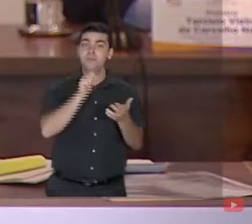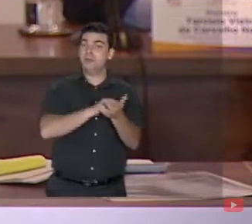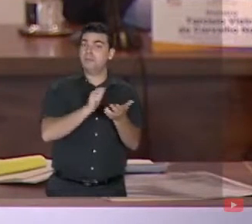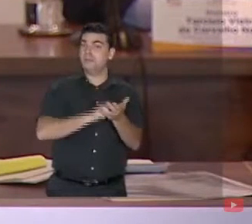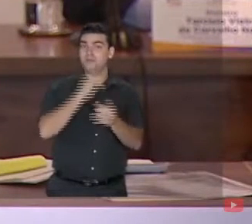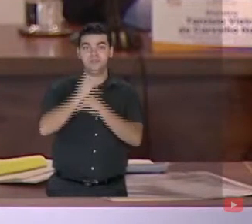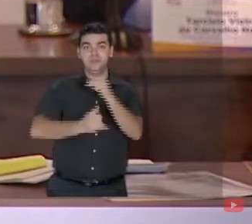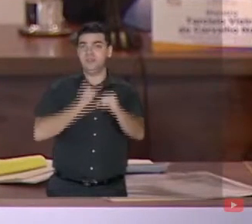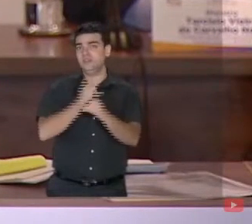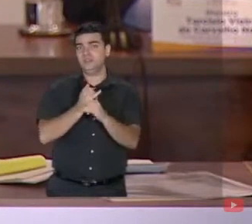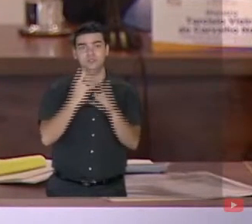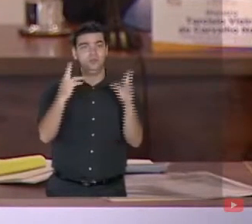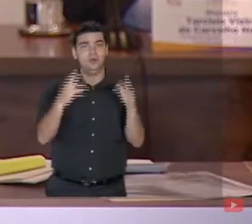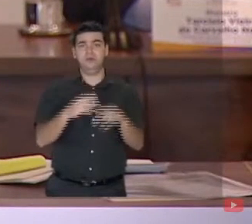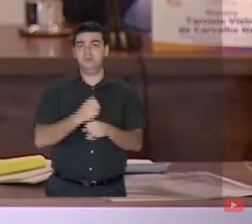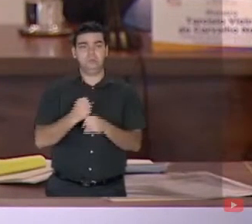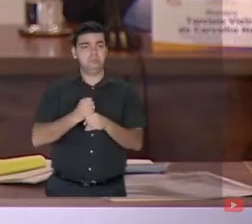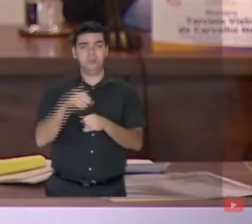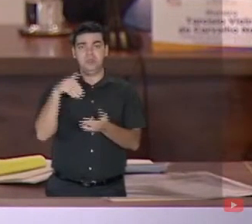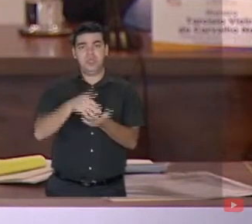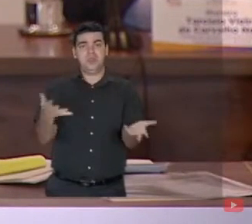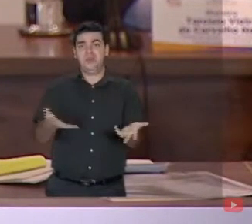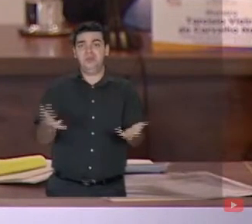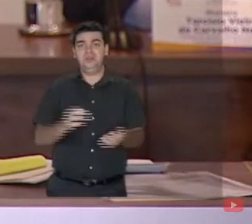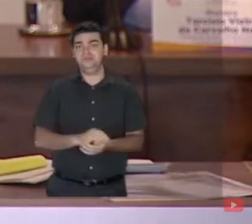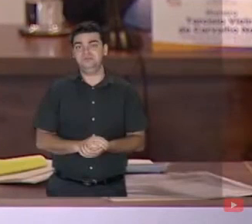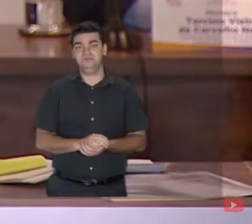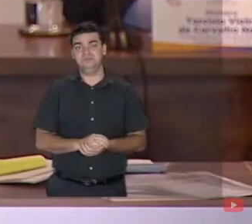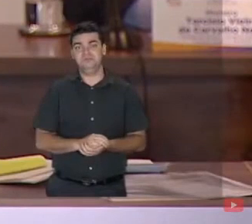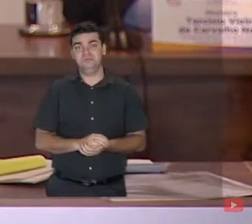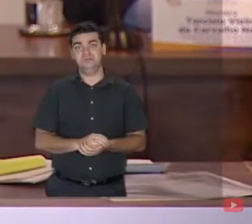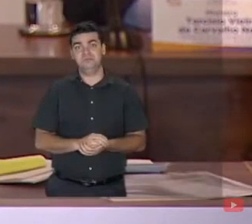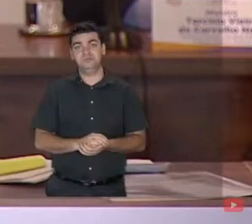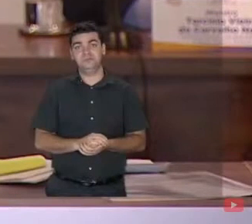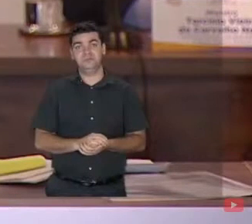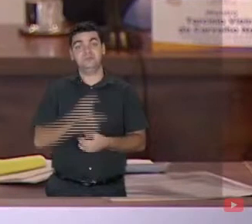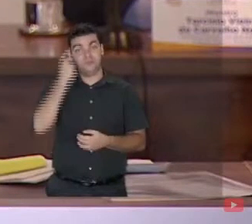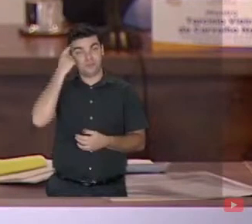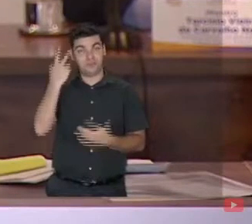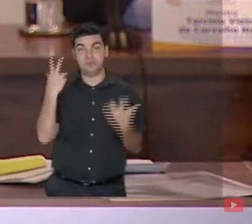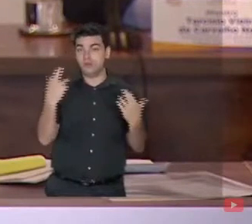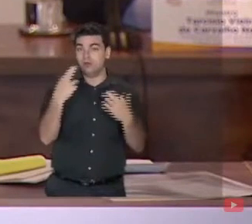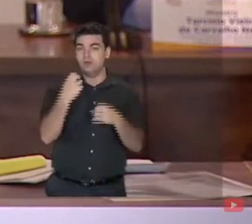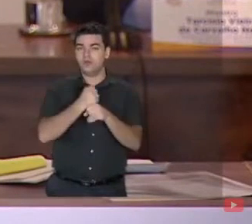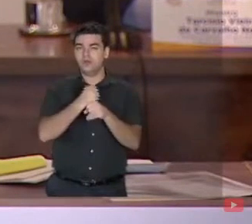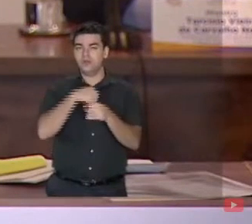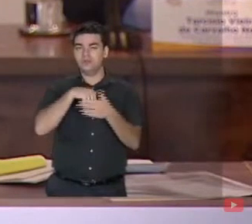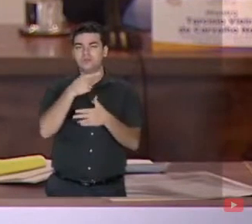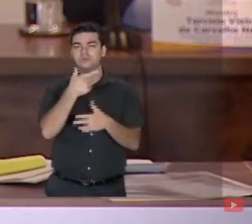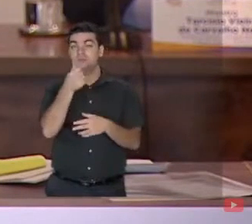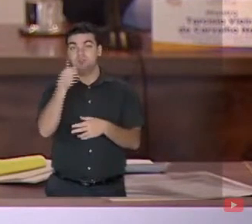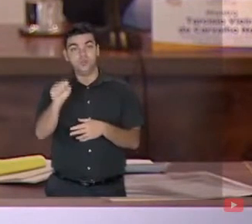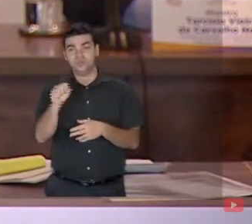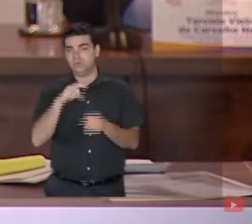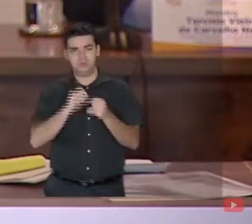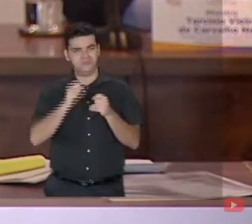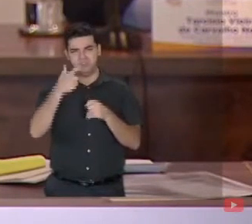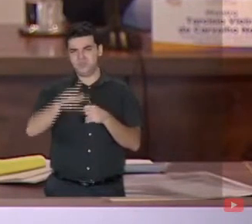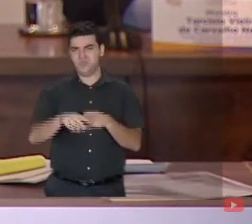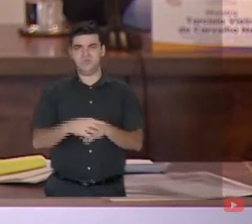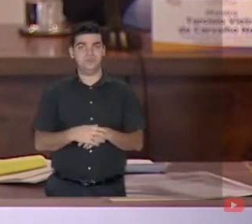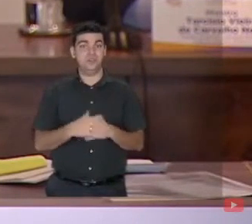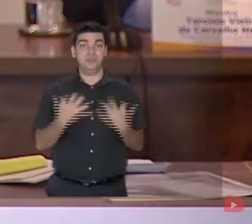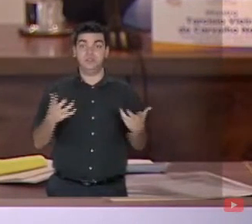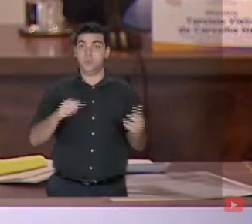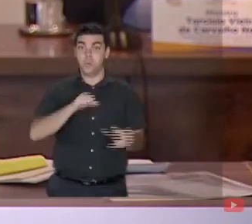formulário online, como foi toda a vida até as eleições passadas. Portanto, verdadeiramente não